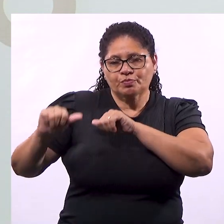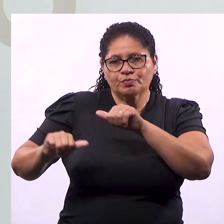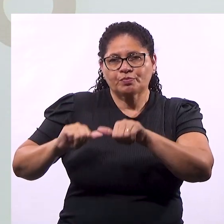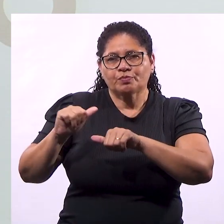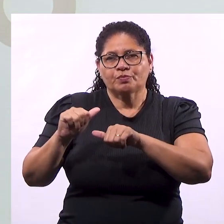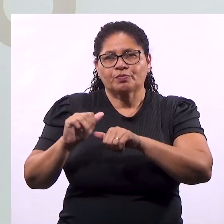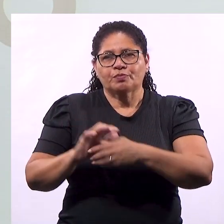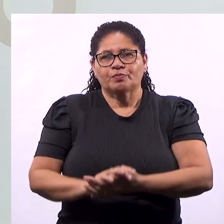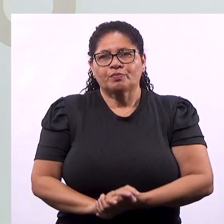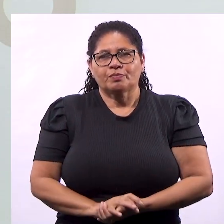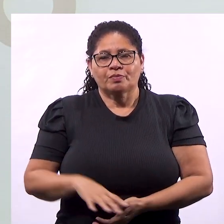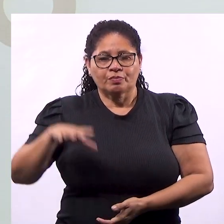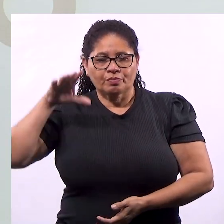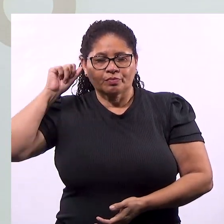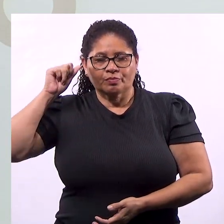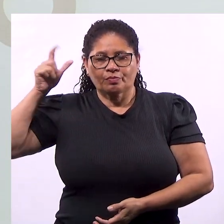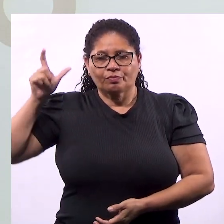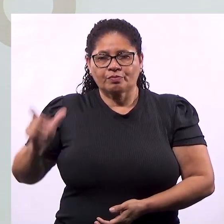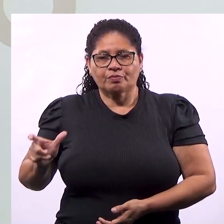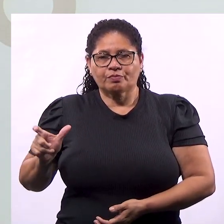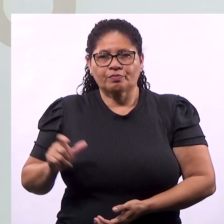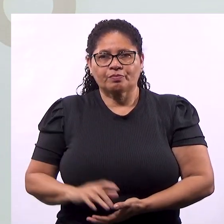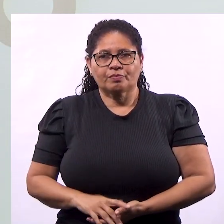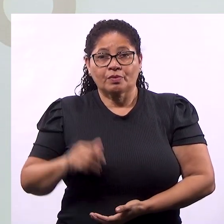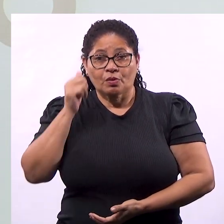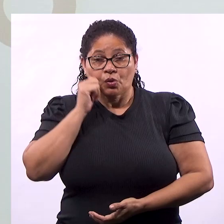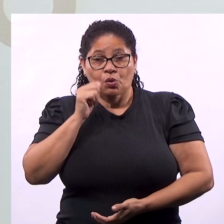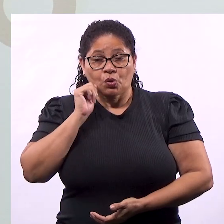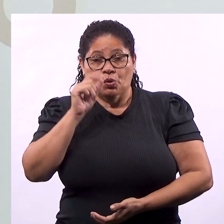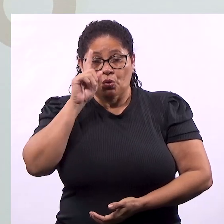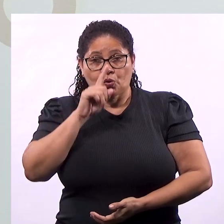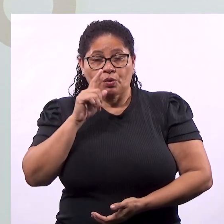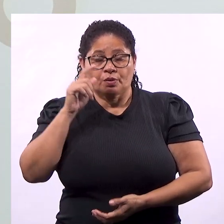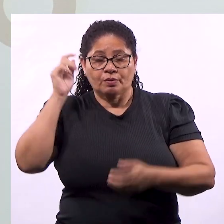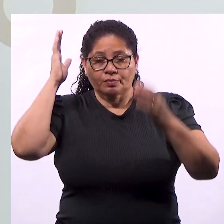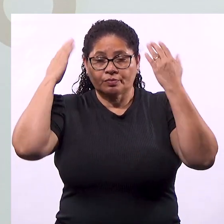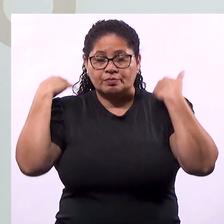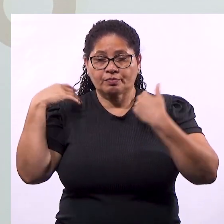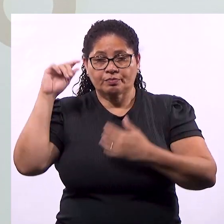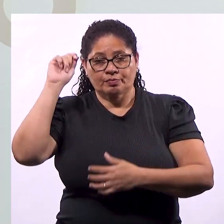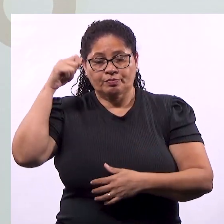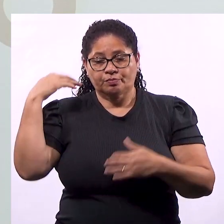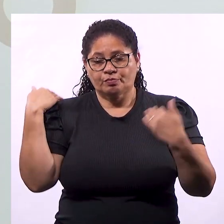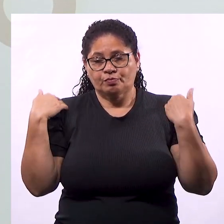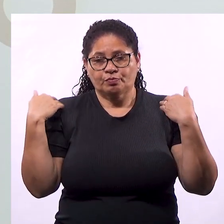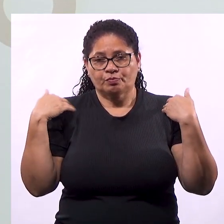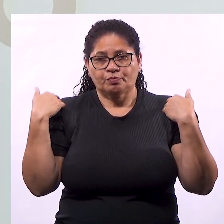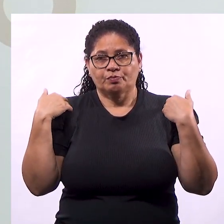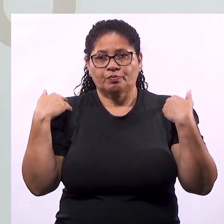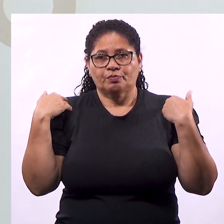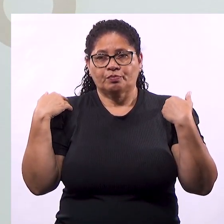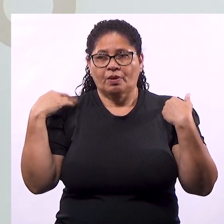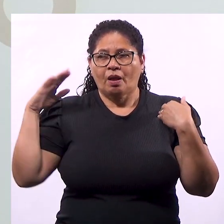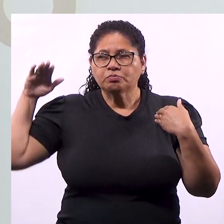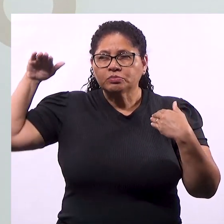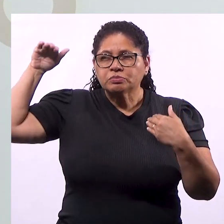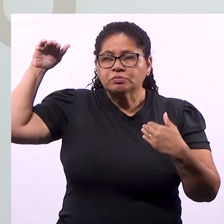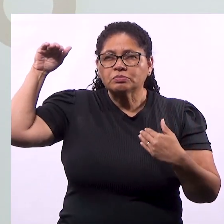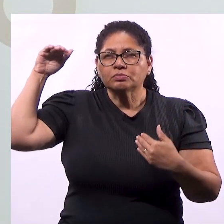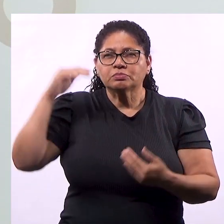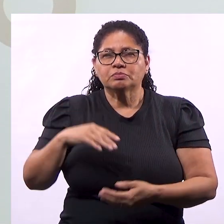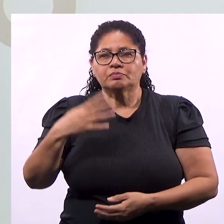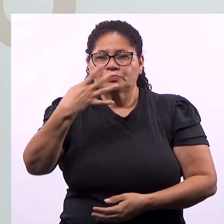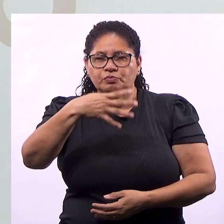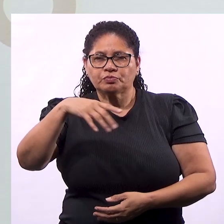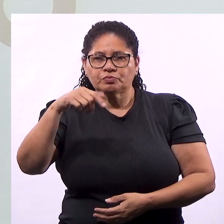avaliativos passarei a minha áudio descrição Eu sou uma mulher parda de cabelos pretos na altura do ombro estatura